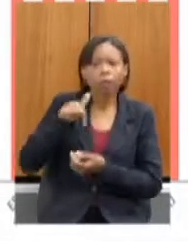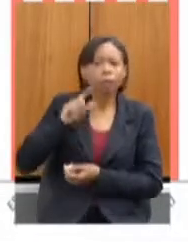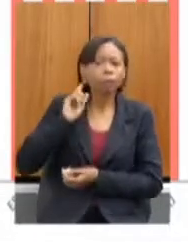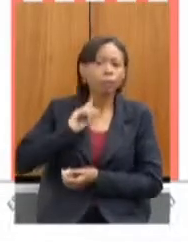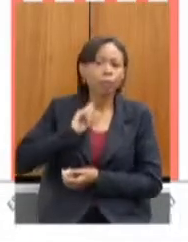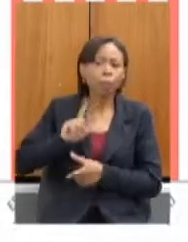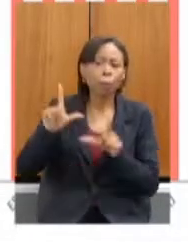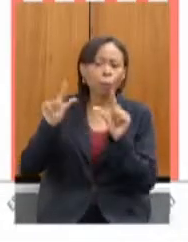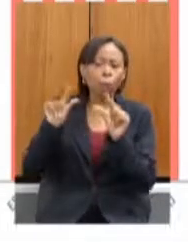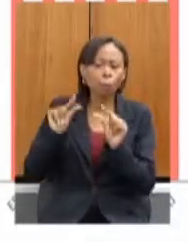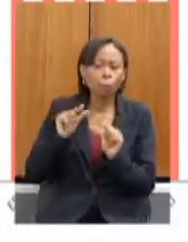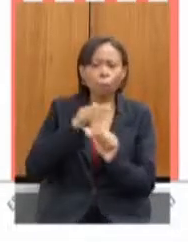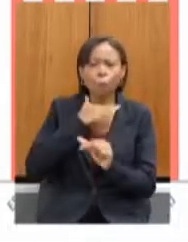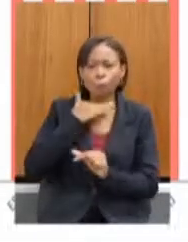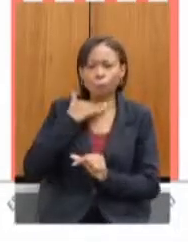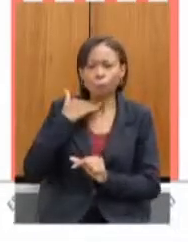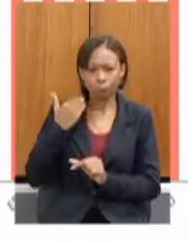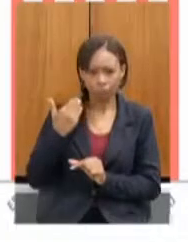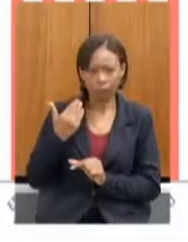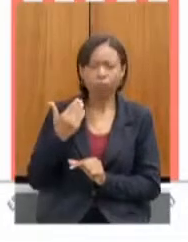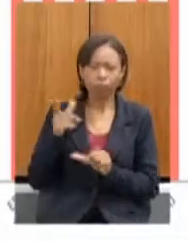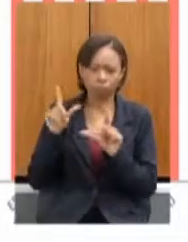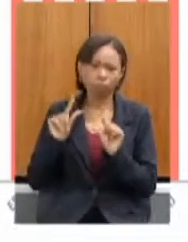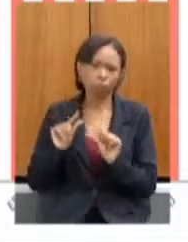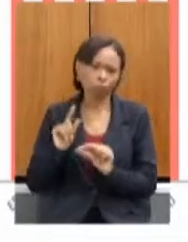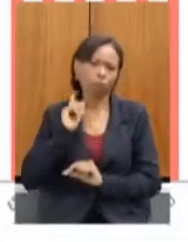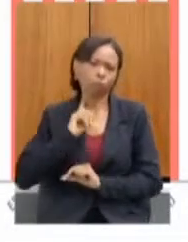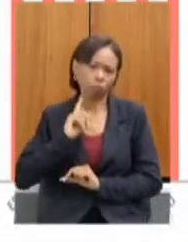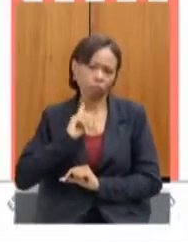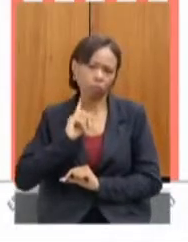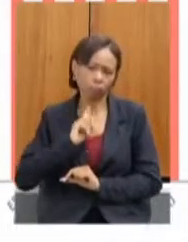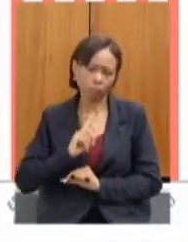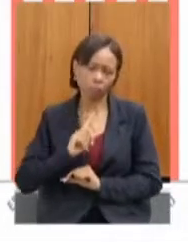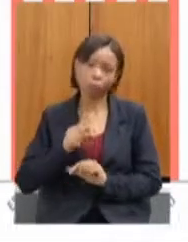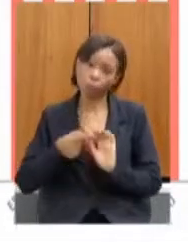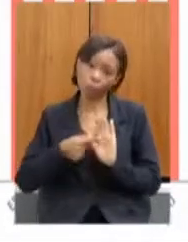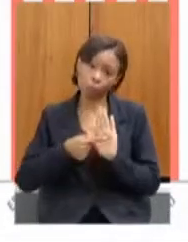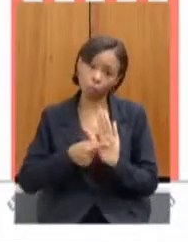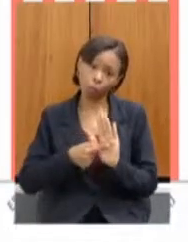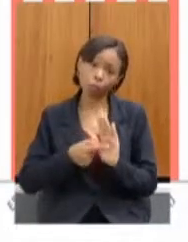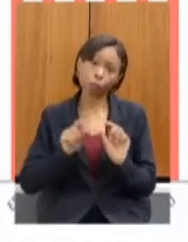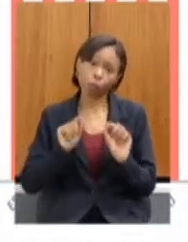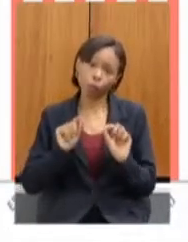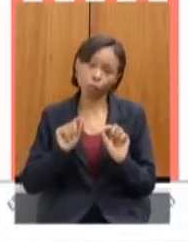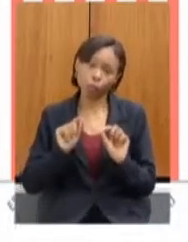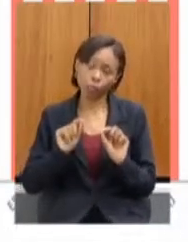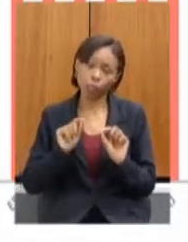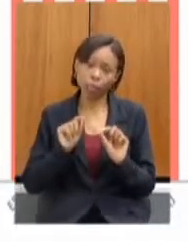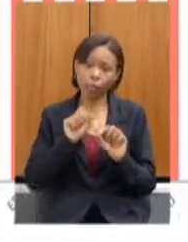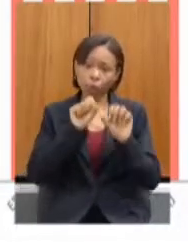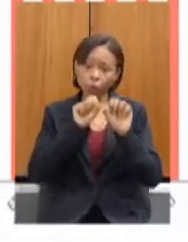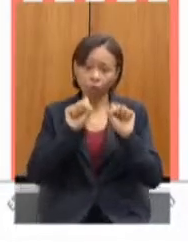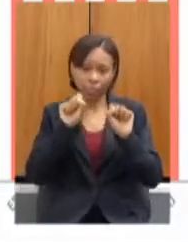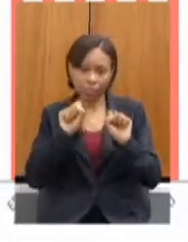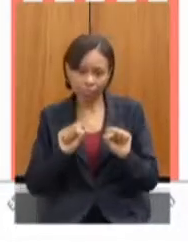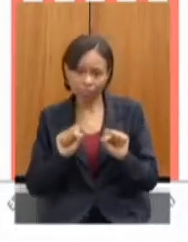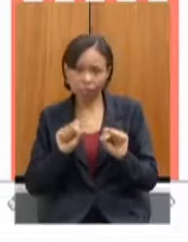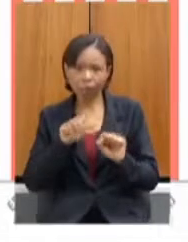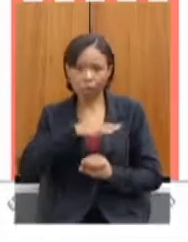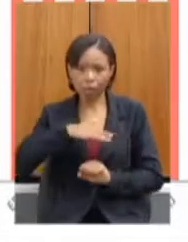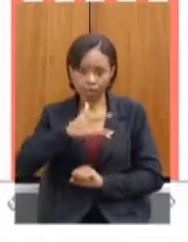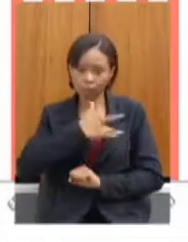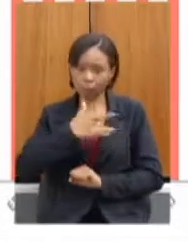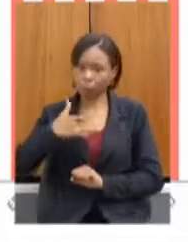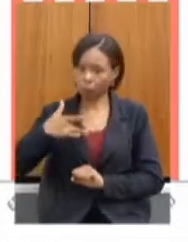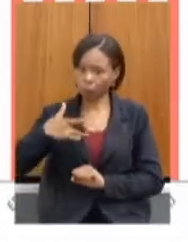da União né é isso mostra que muito das medidas que toda o Sistema de Saúde do Estado adotou